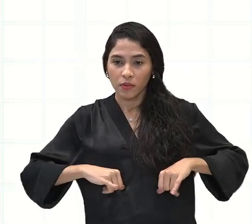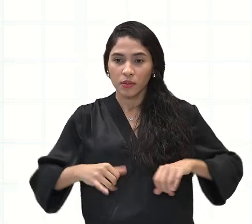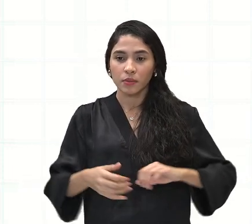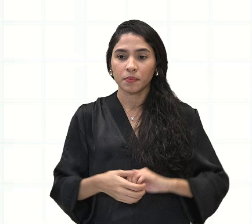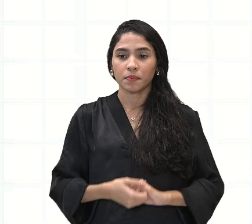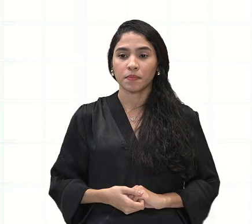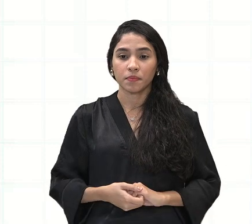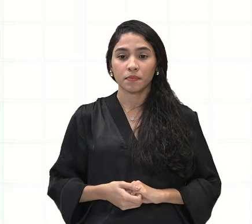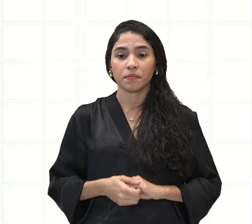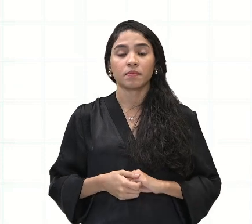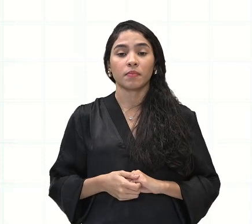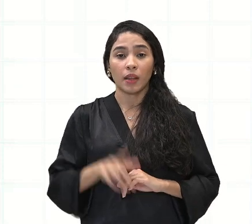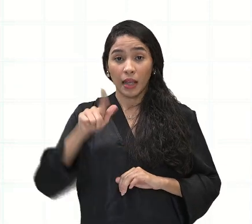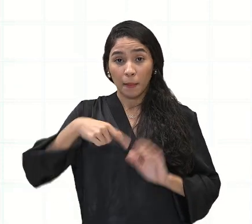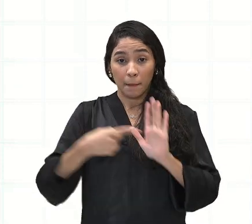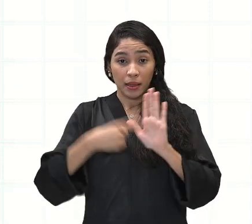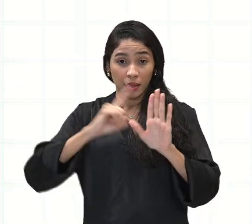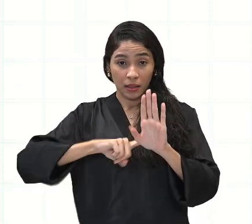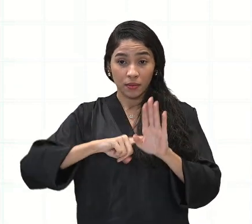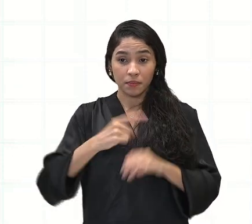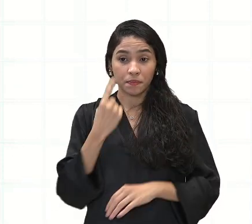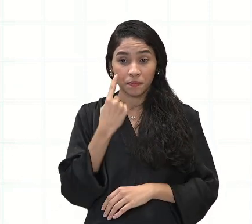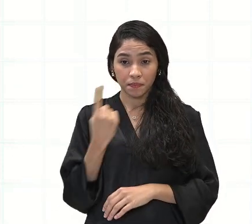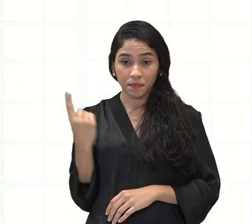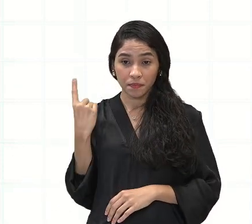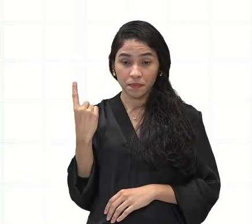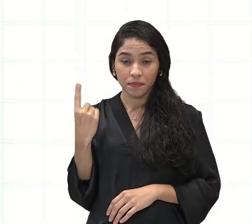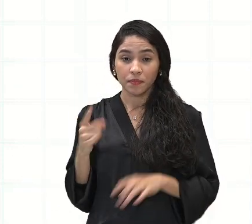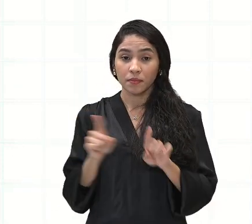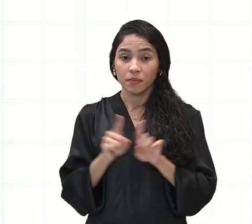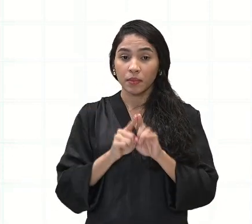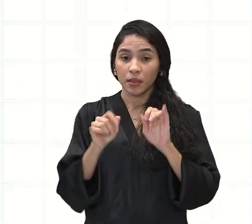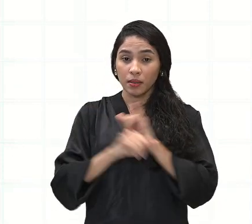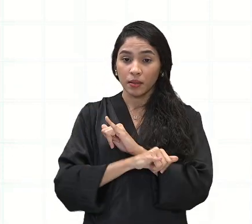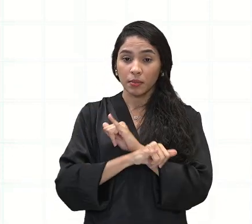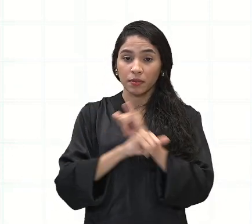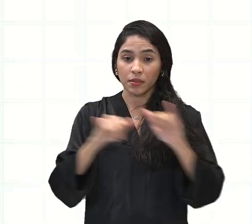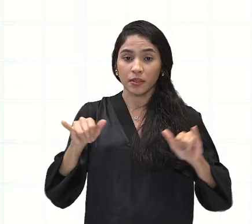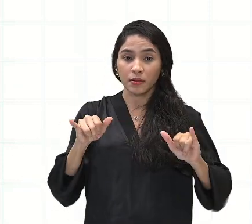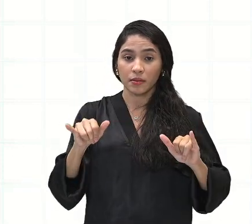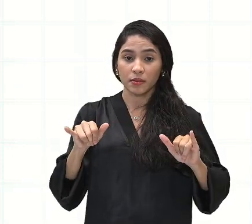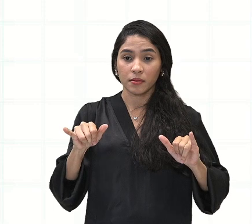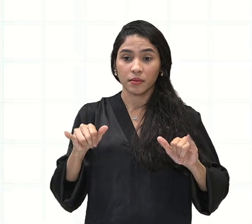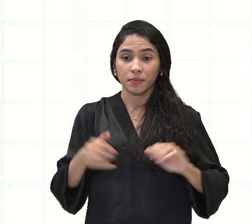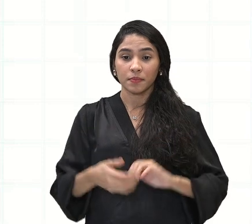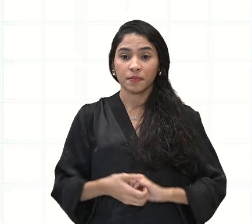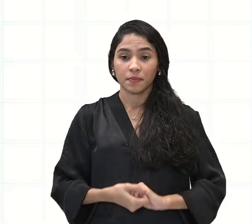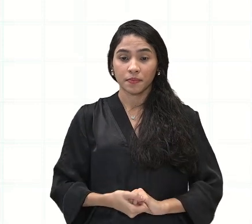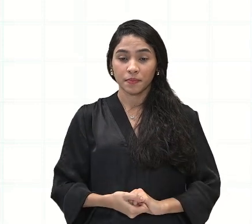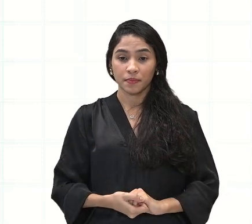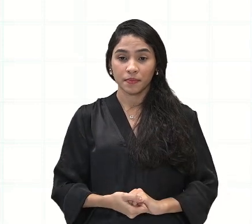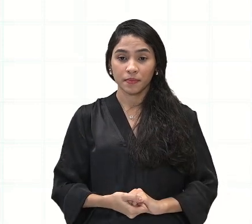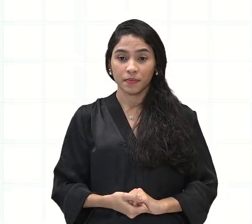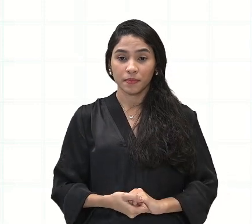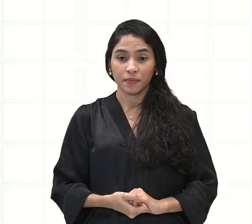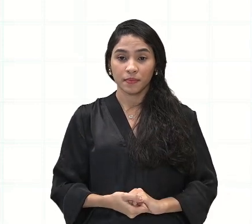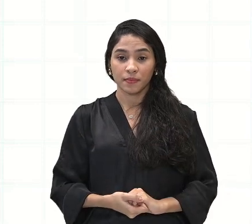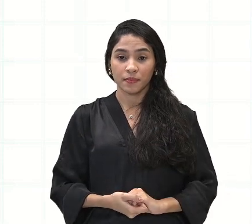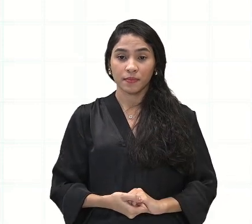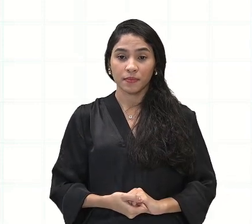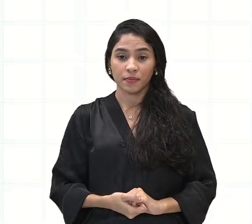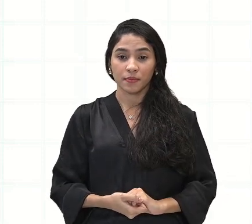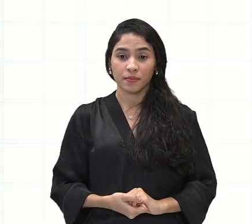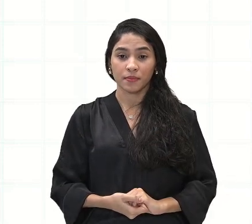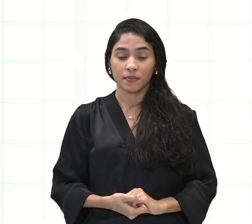E assim funcionam as metáforas. Lembra lá que eu falei de publicidade? Olha essa aqui. Você é o tomate da minha